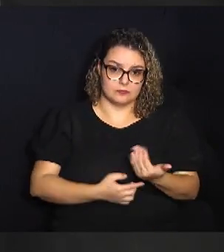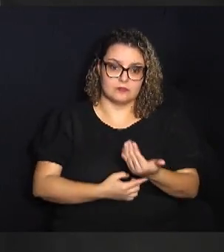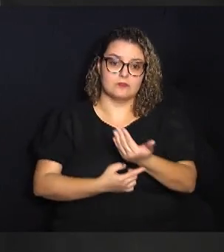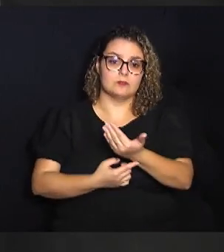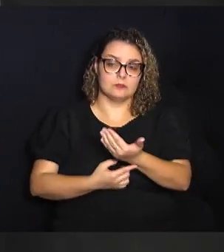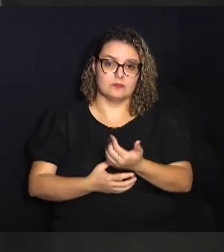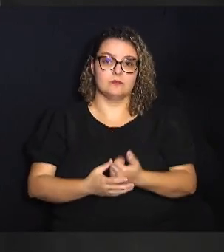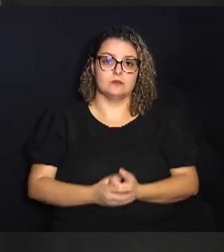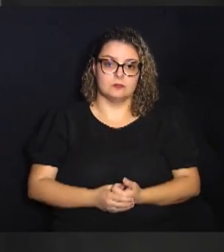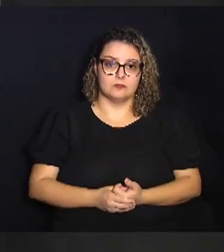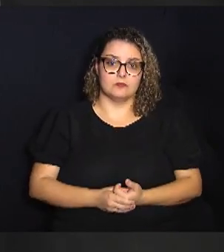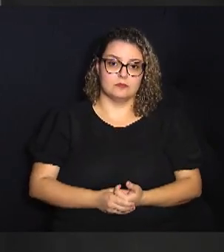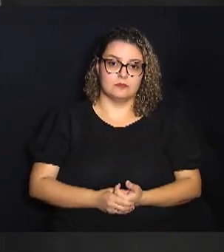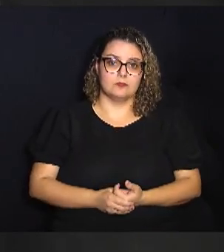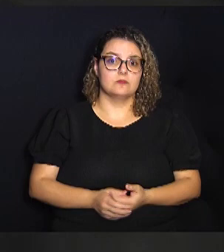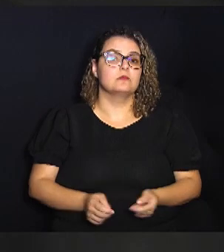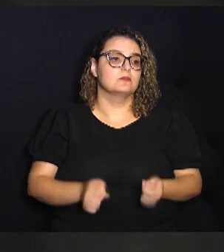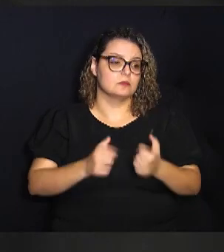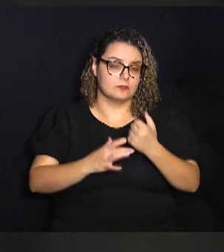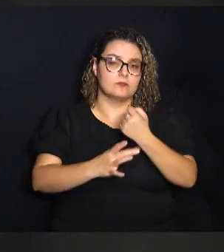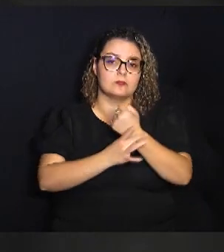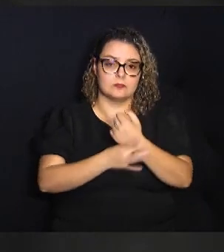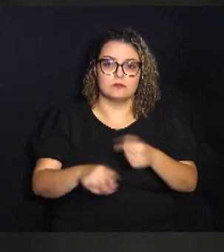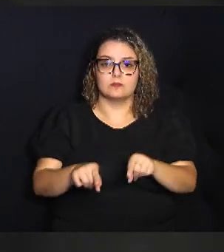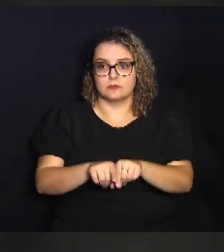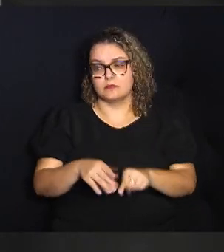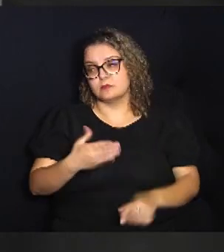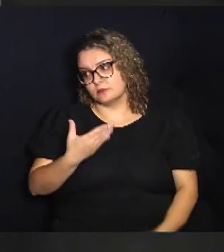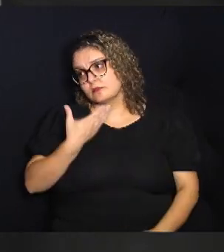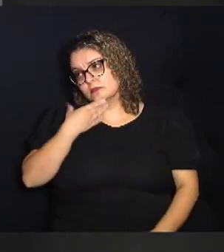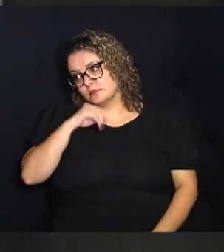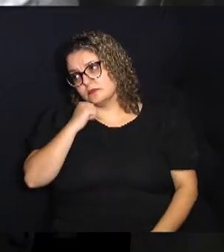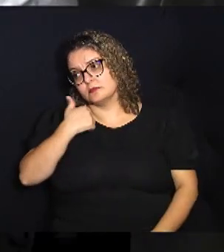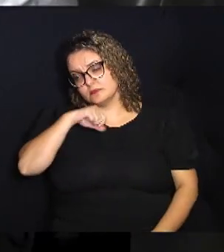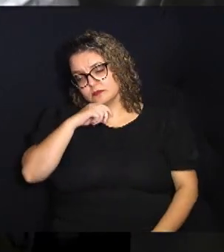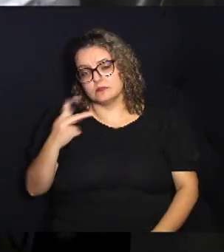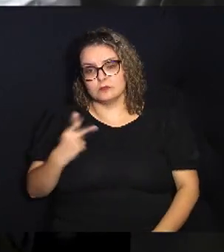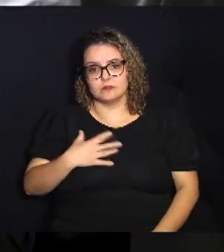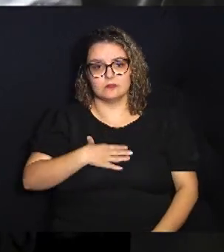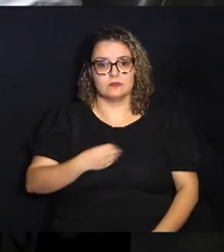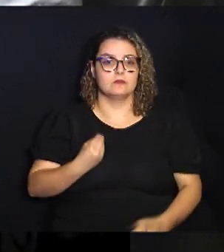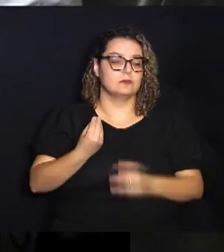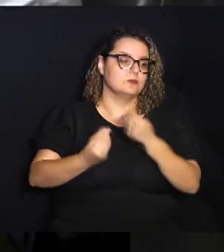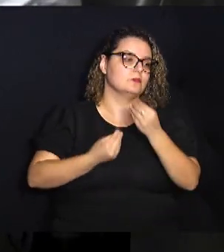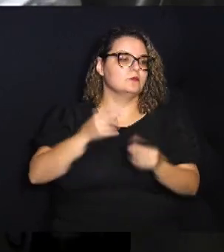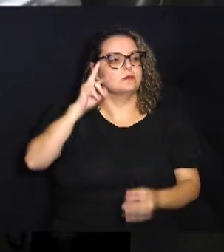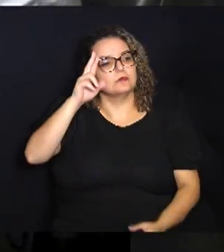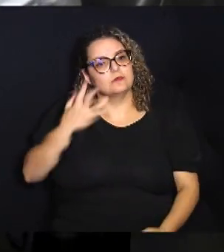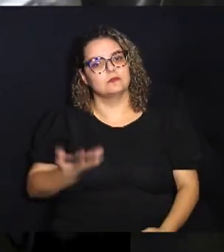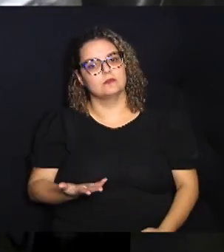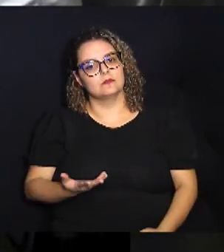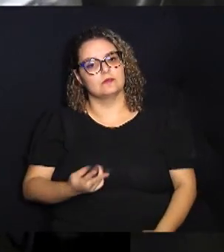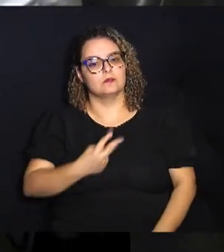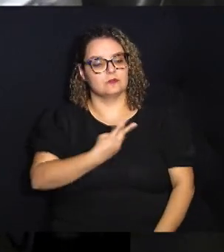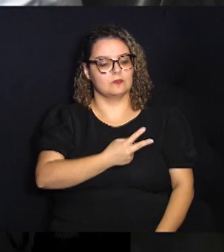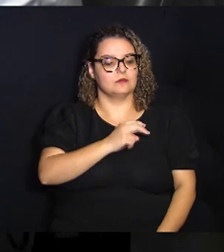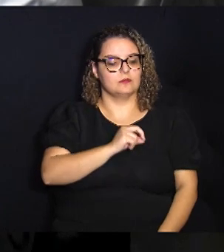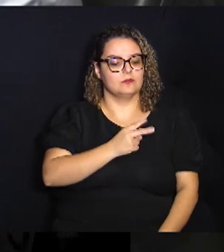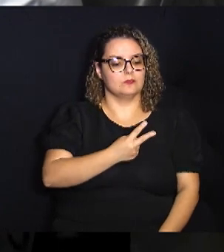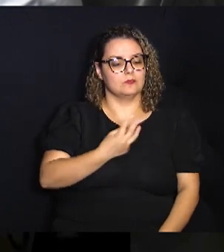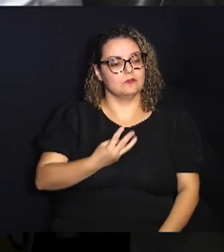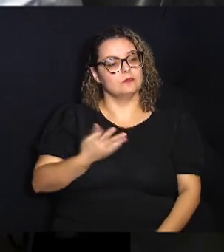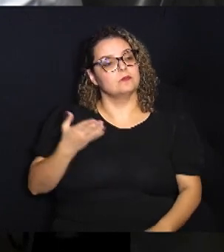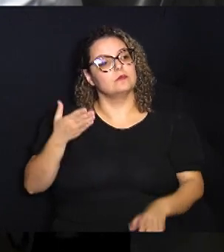tecnologia em favor da segurança também dos pais com os filhos. Tá. Como tem sido para o senhor, então, desde 2023,